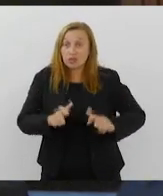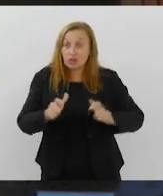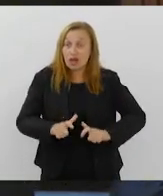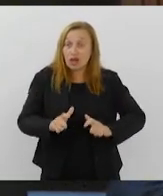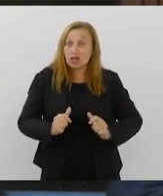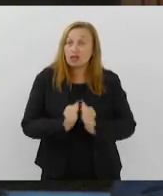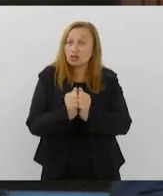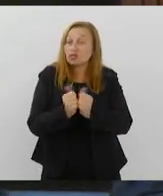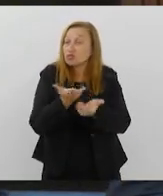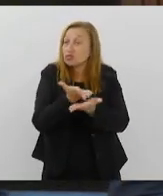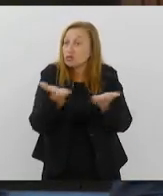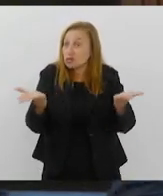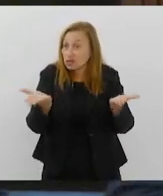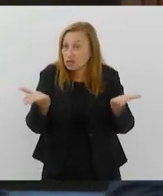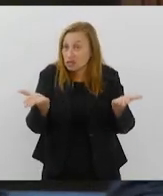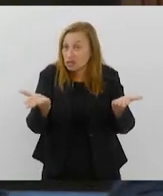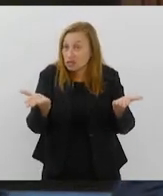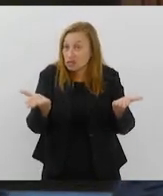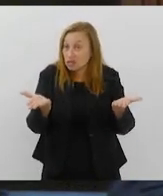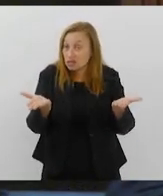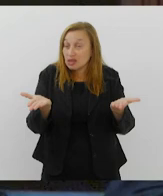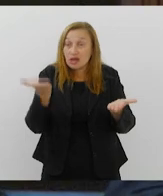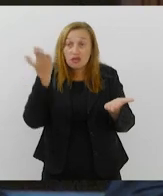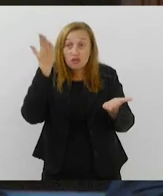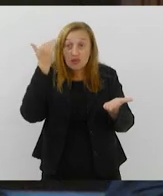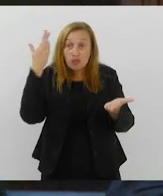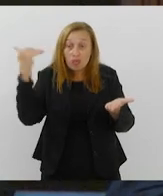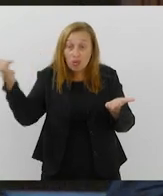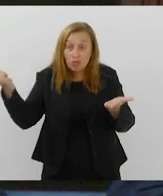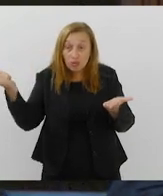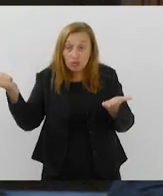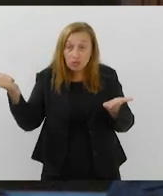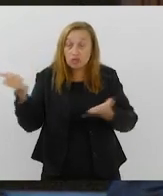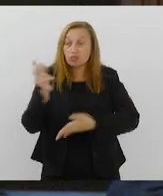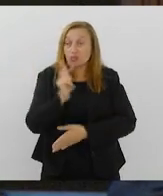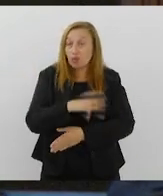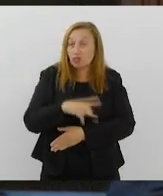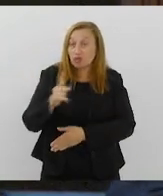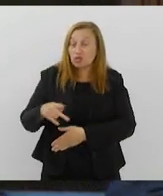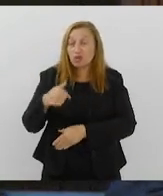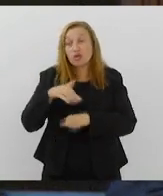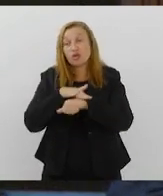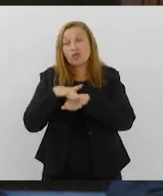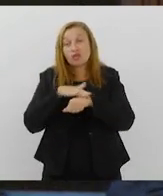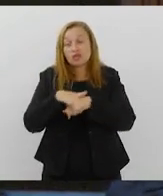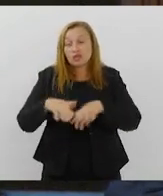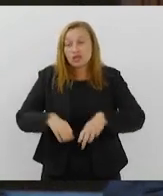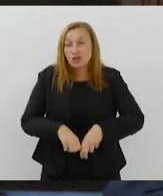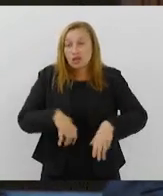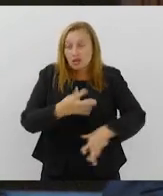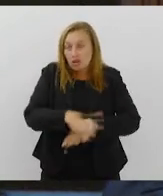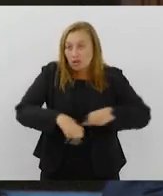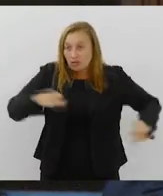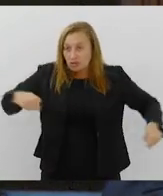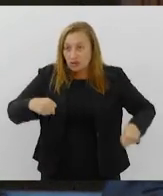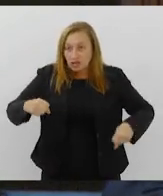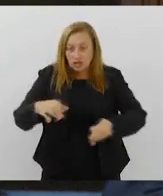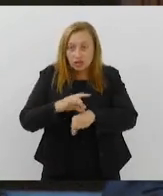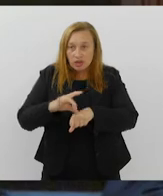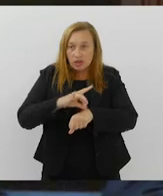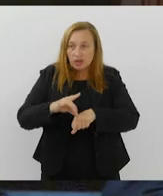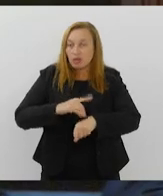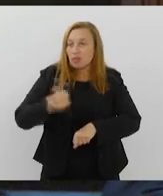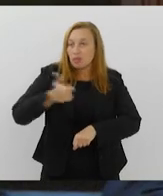os senhores, grandes lendas, né? E eu ali começando, faixa preta, pegando meu primeiro